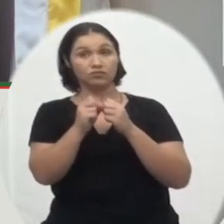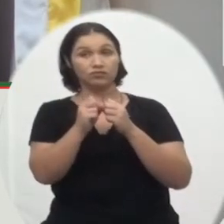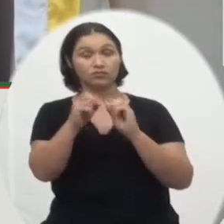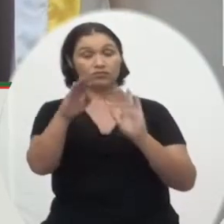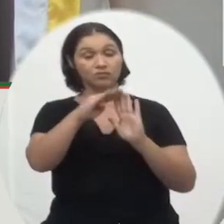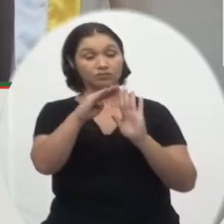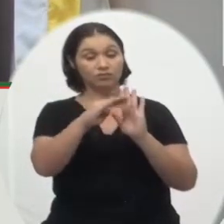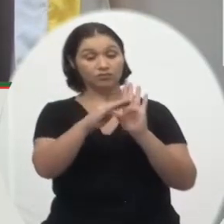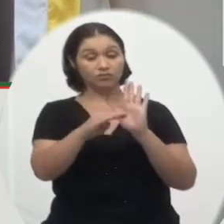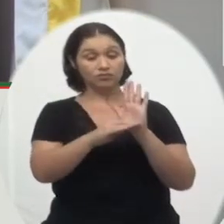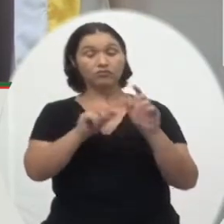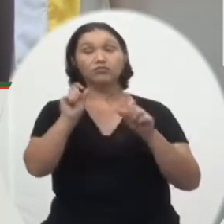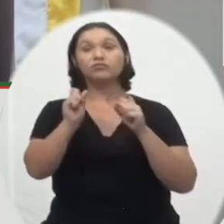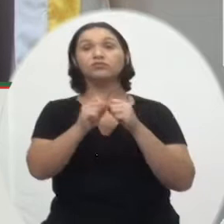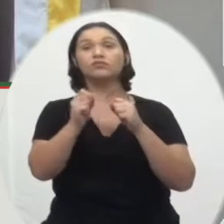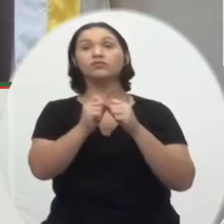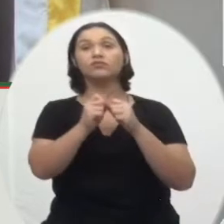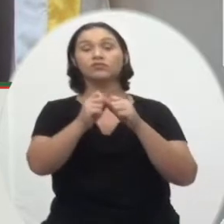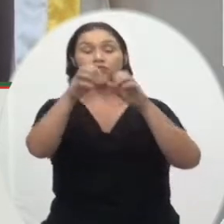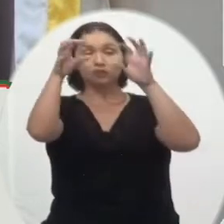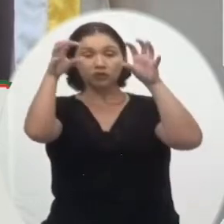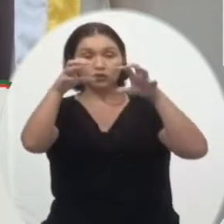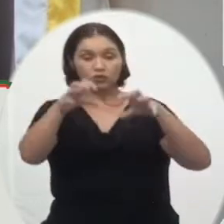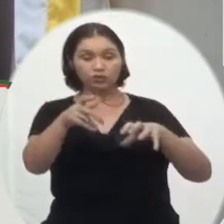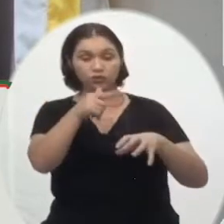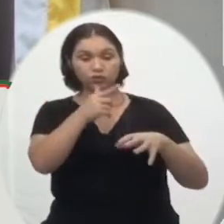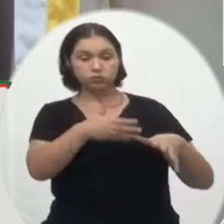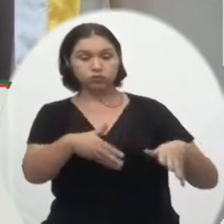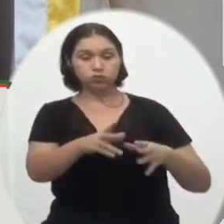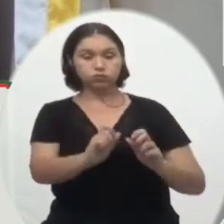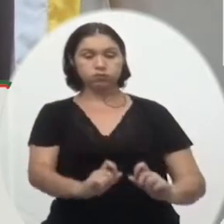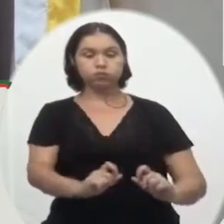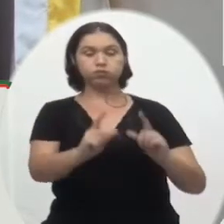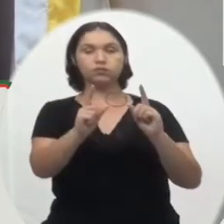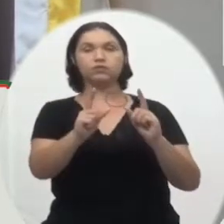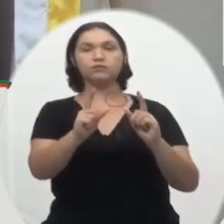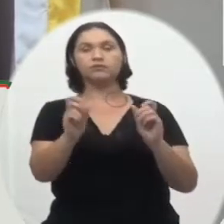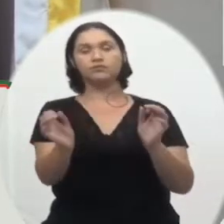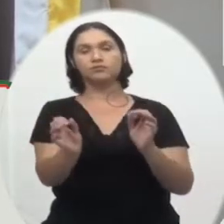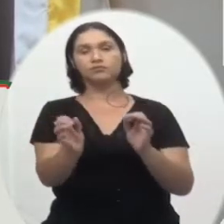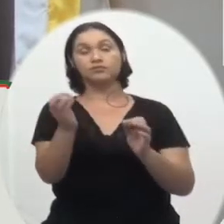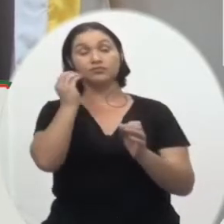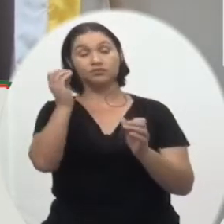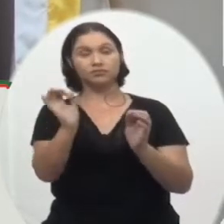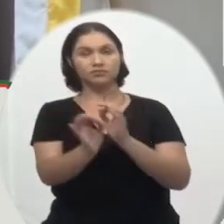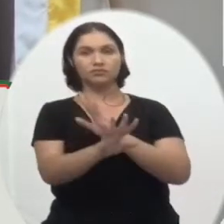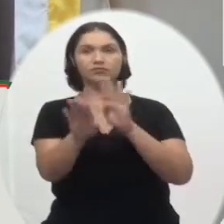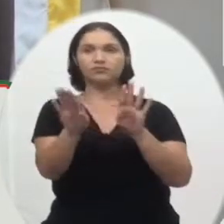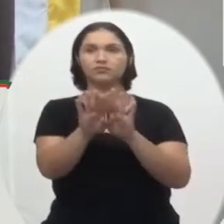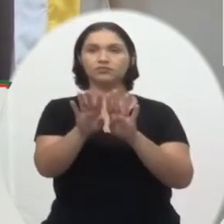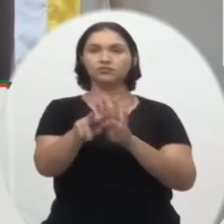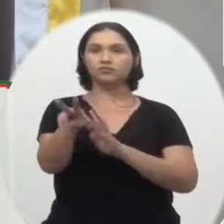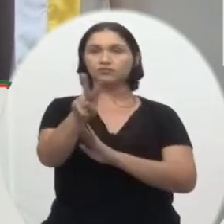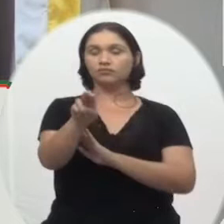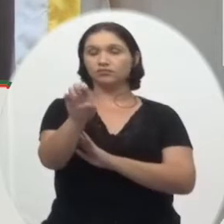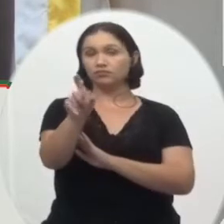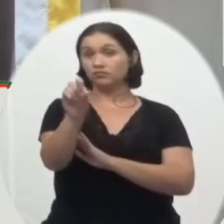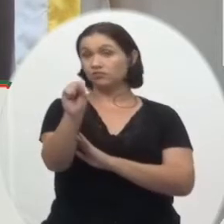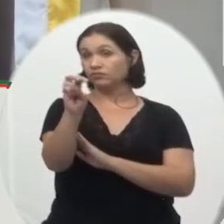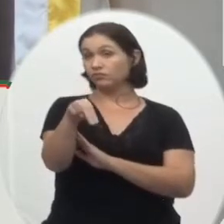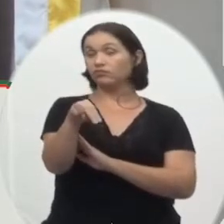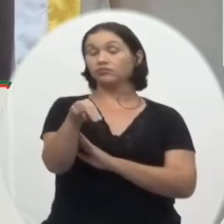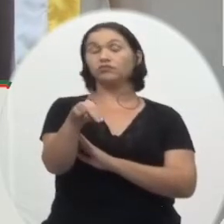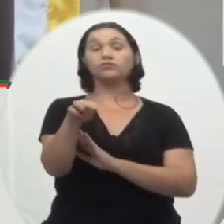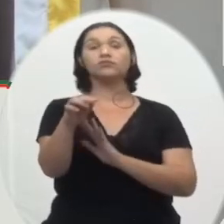bela audiência pública, com todos os presidentes e moradores do município de Criciúma, onde, bem você falou, faz